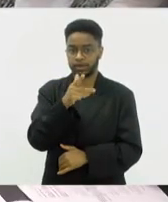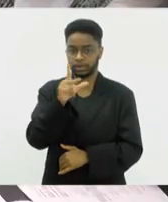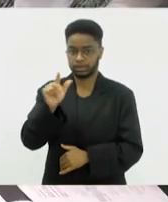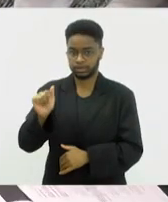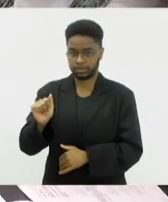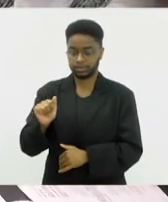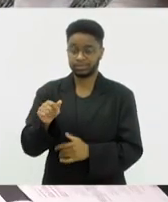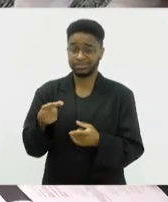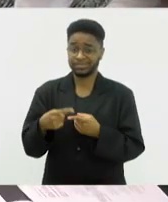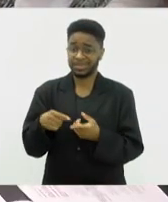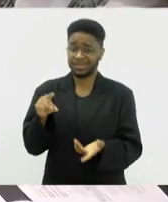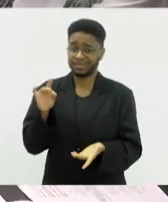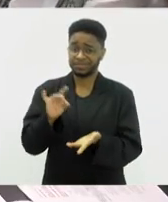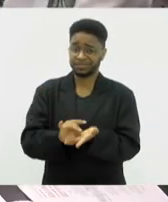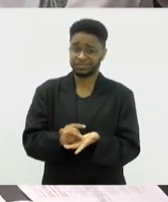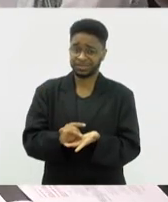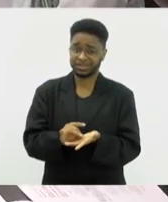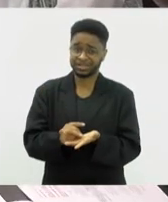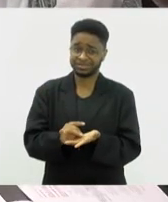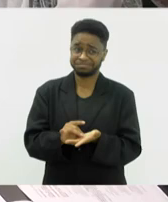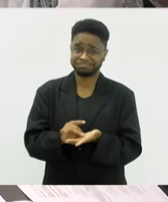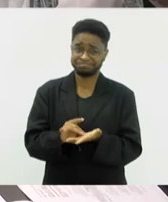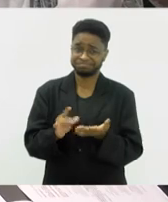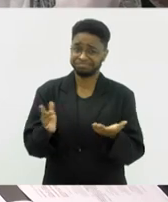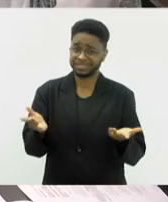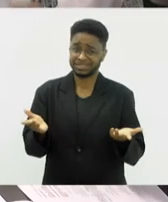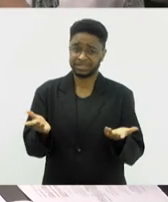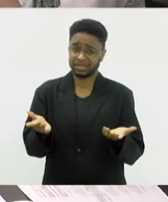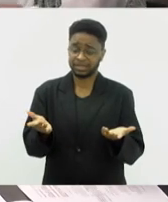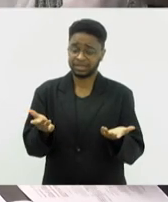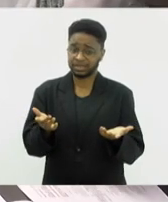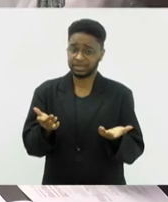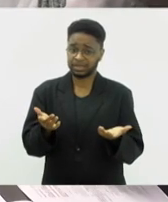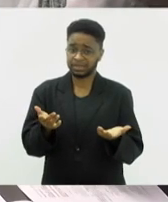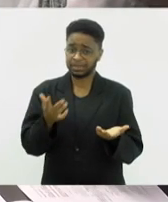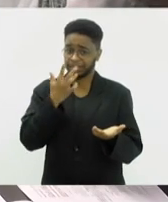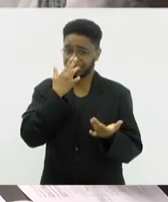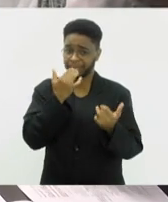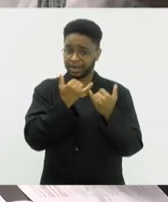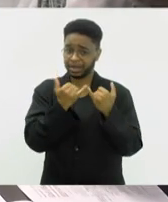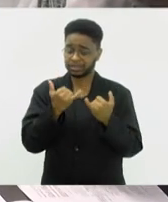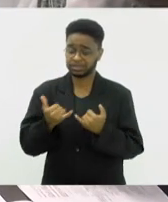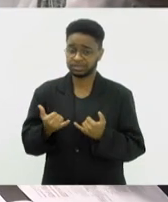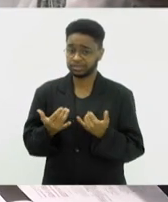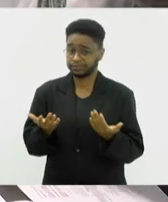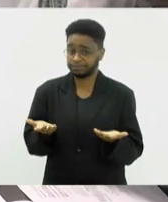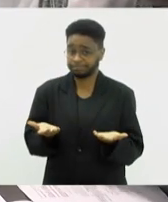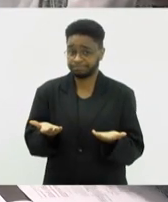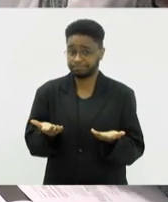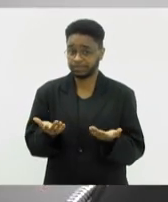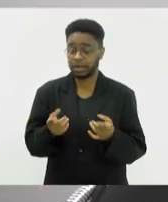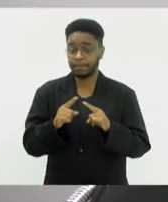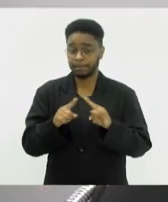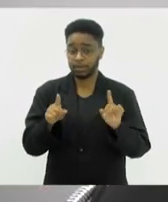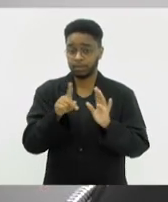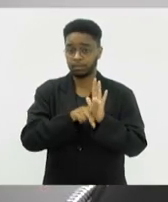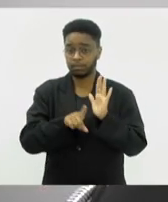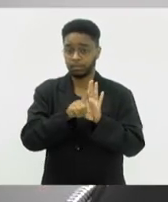Que, no fundo, é tudo muito similar. Mas esse PL